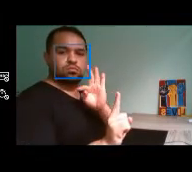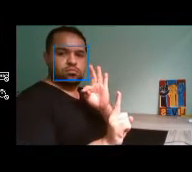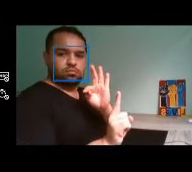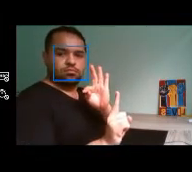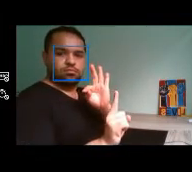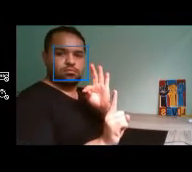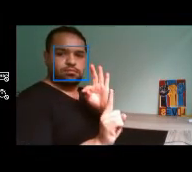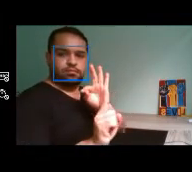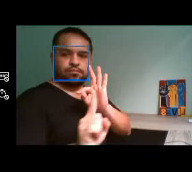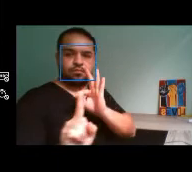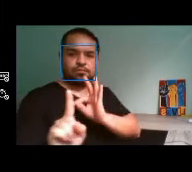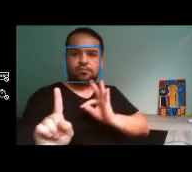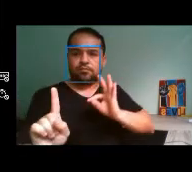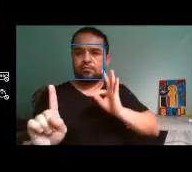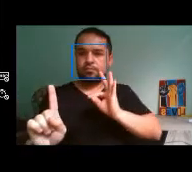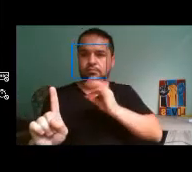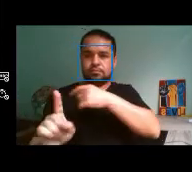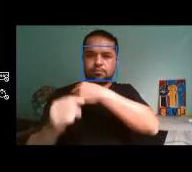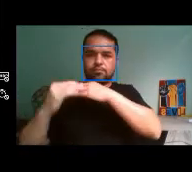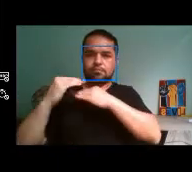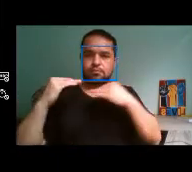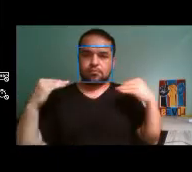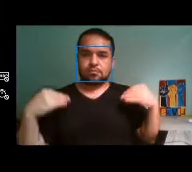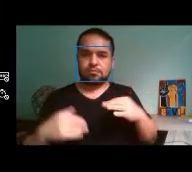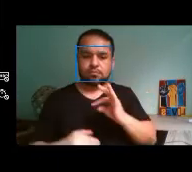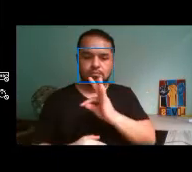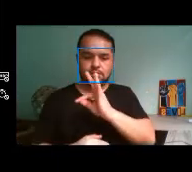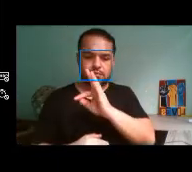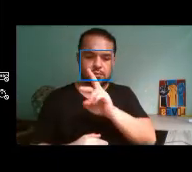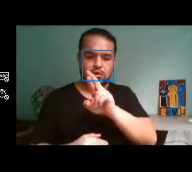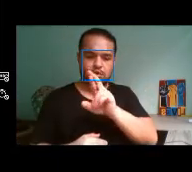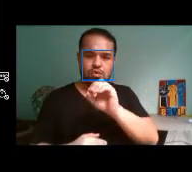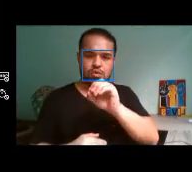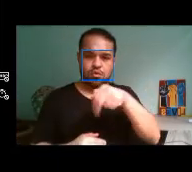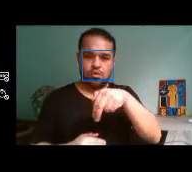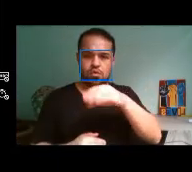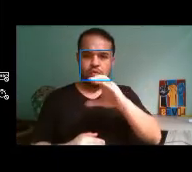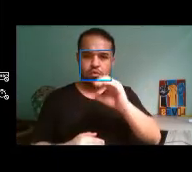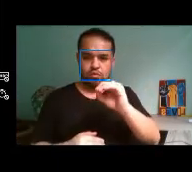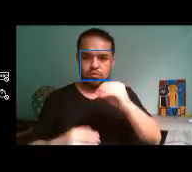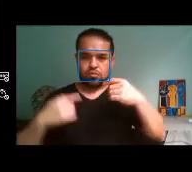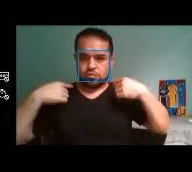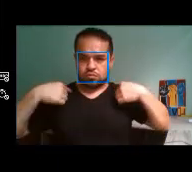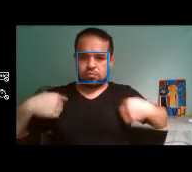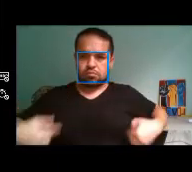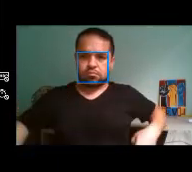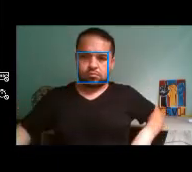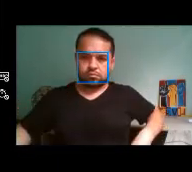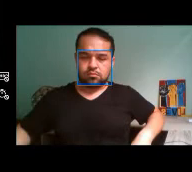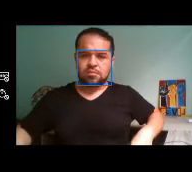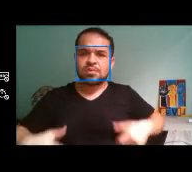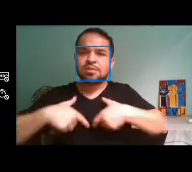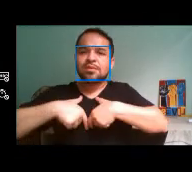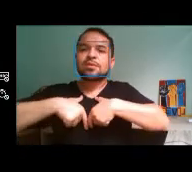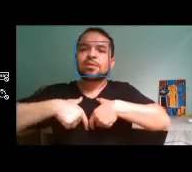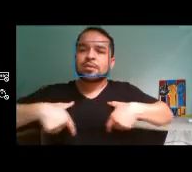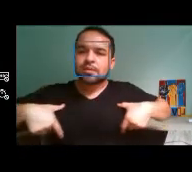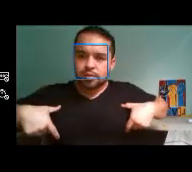rosto, ela está na frente do corpo, ela está na frente do tórax. Nesse caso, ela está na frente do tronco, né? Aqui do